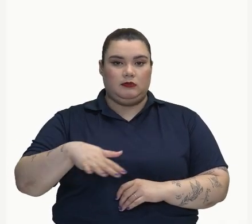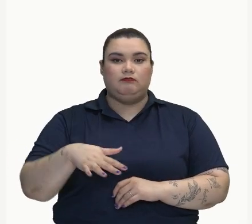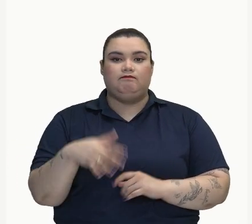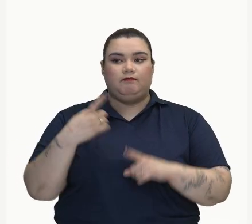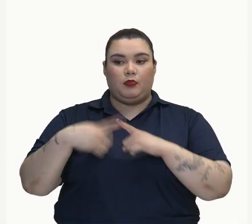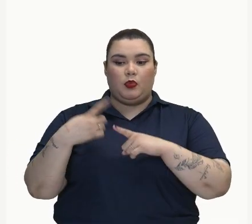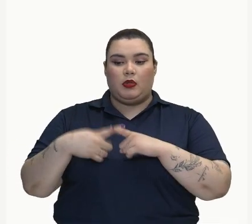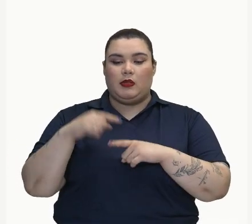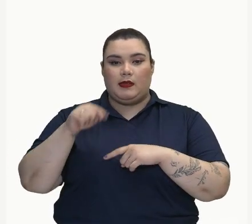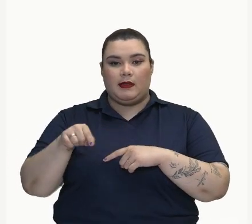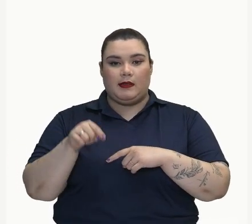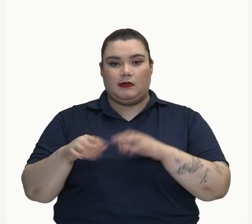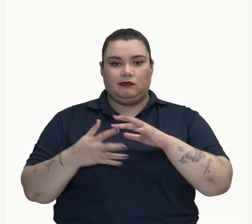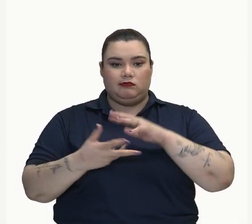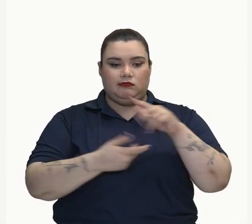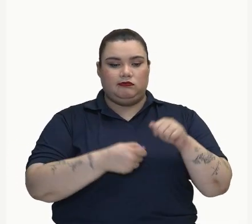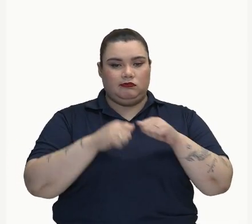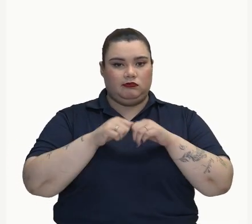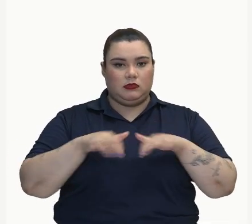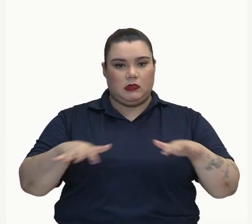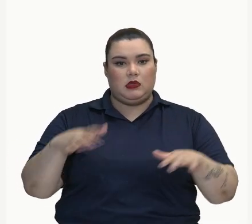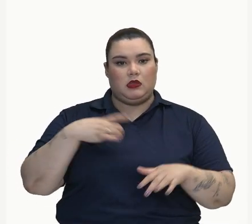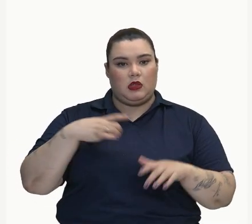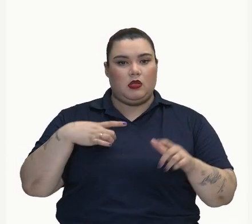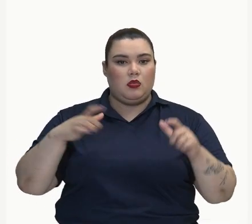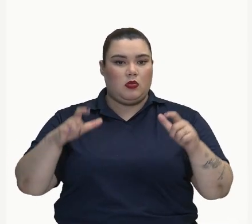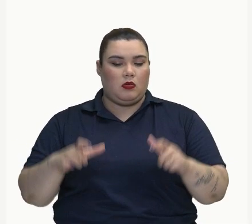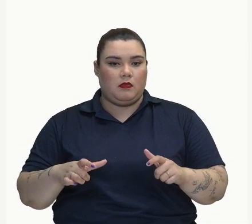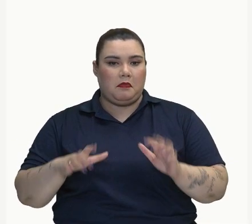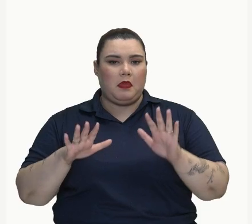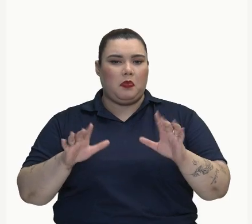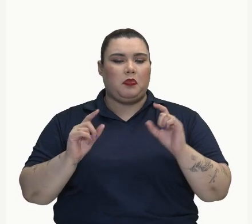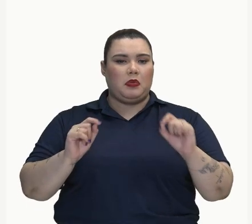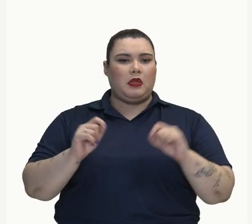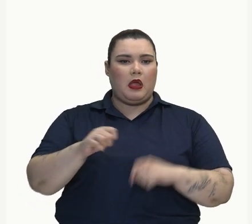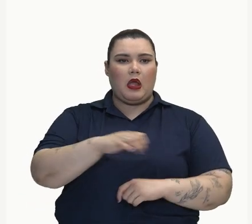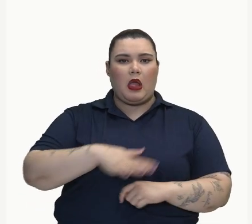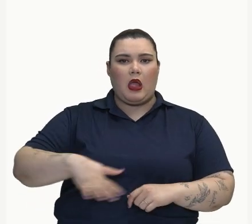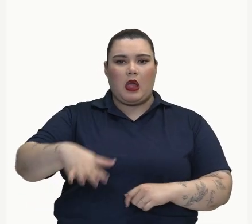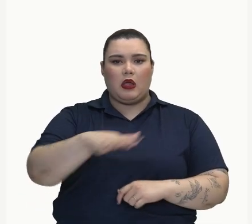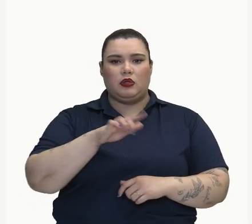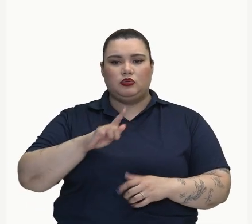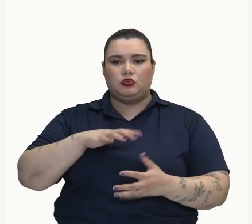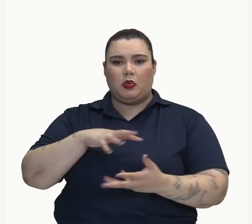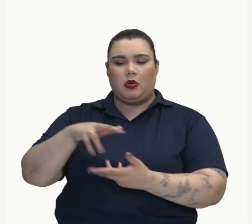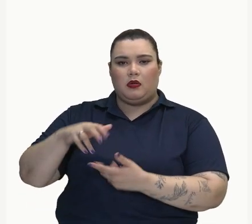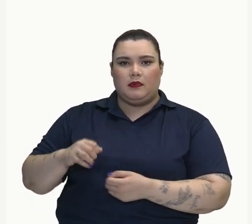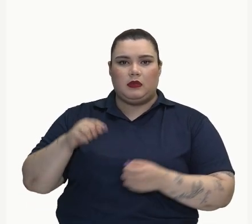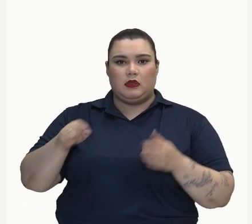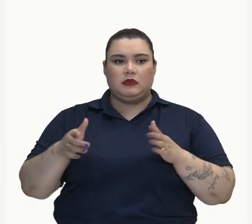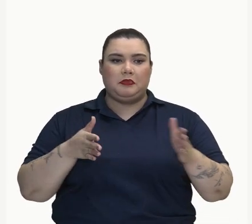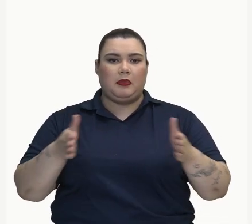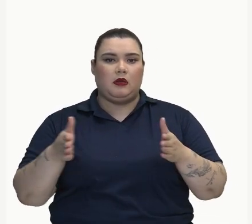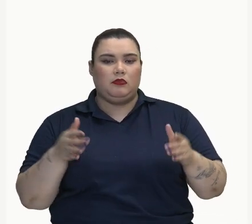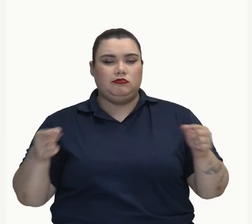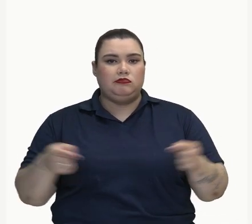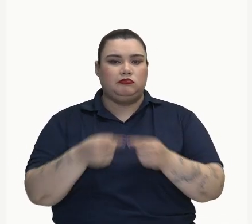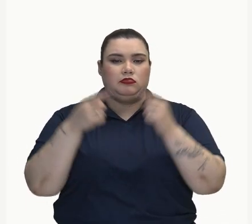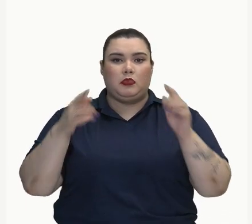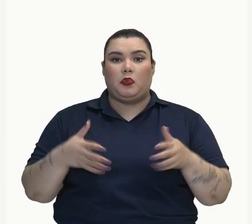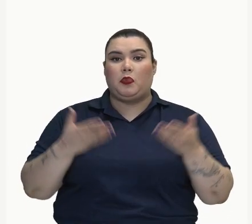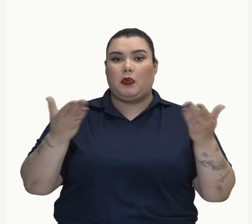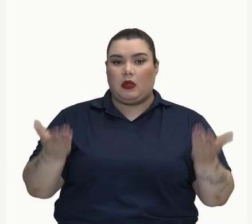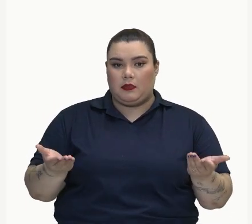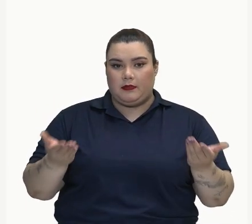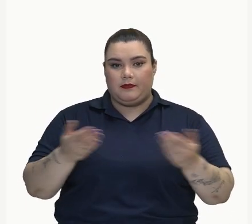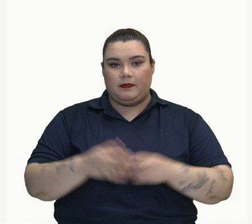essa globalização ela acontece no espaço. E o que é esse espaço geográfico onde está a globalização? Tá?